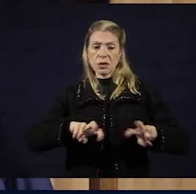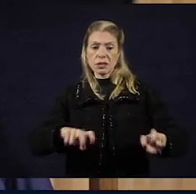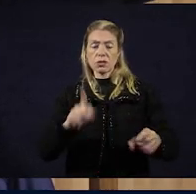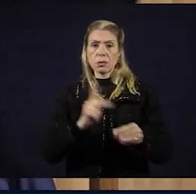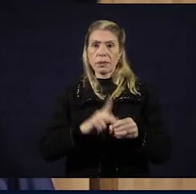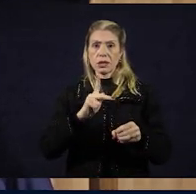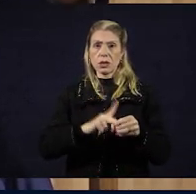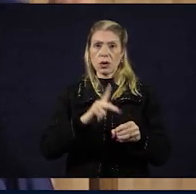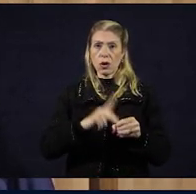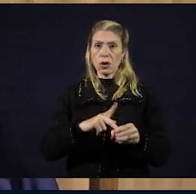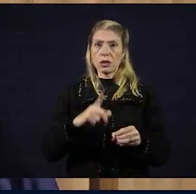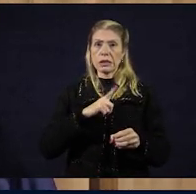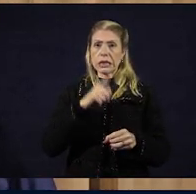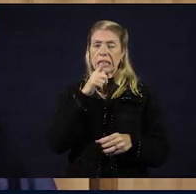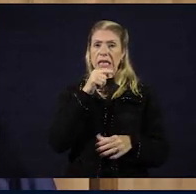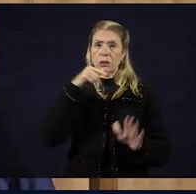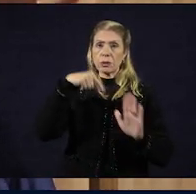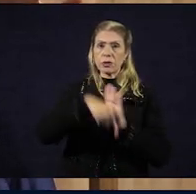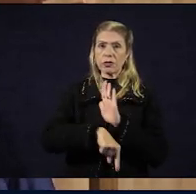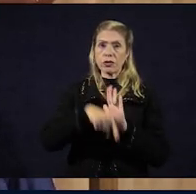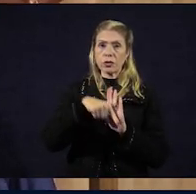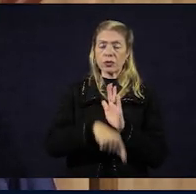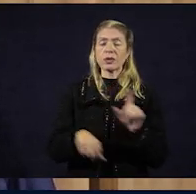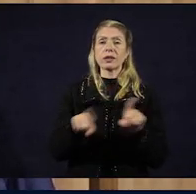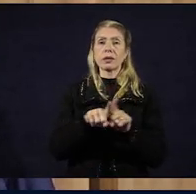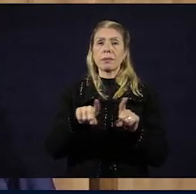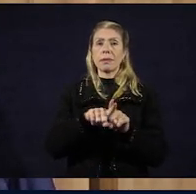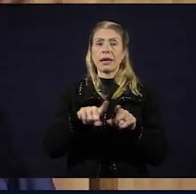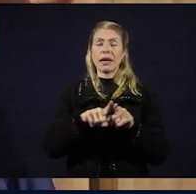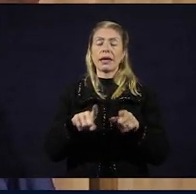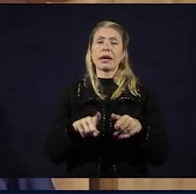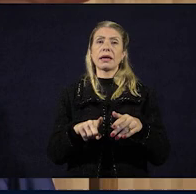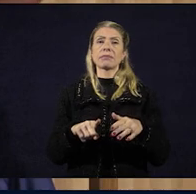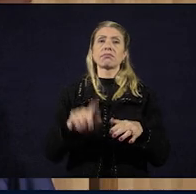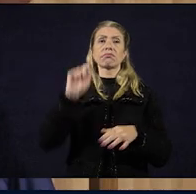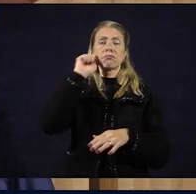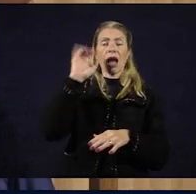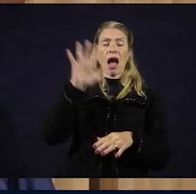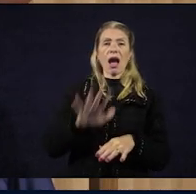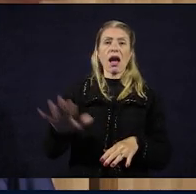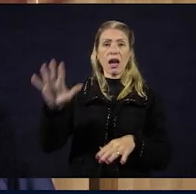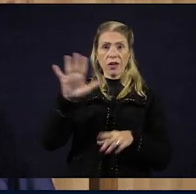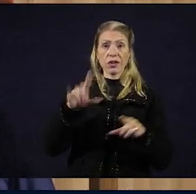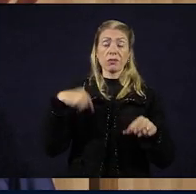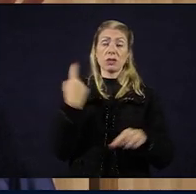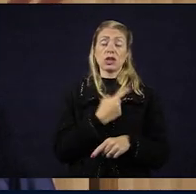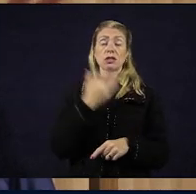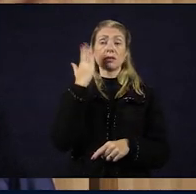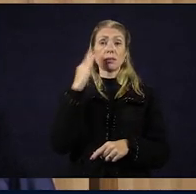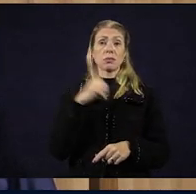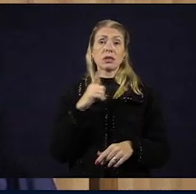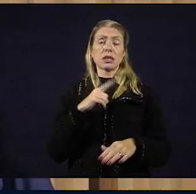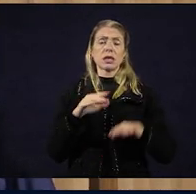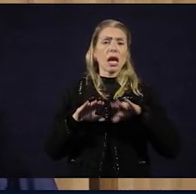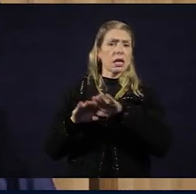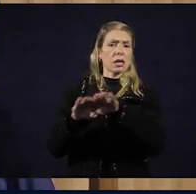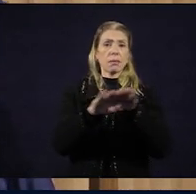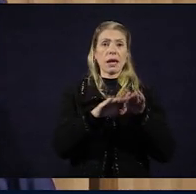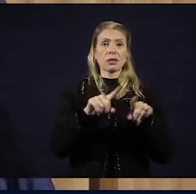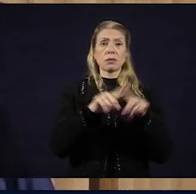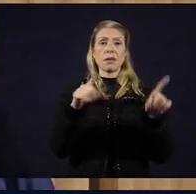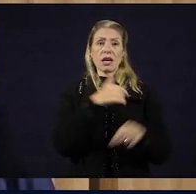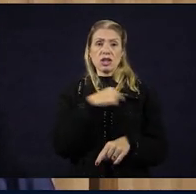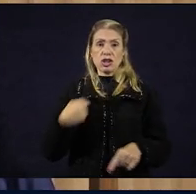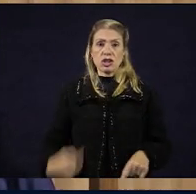profundos aqui no Brasil na Guiana ou na África Então é eu tô achando mais equilibrado a questão da China